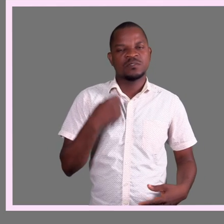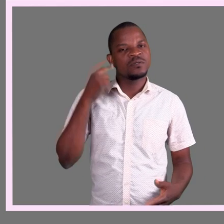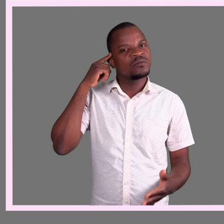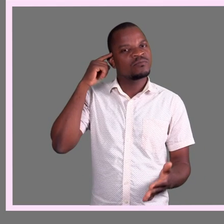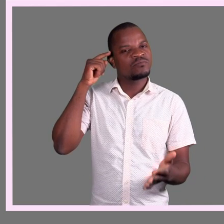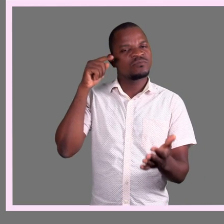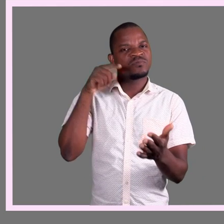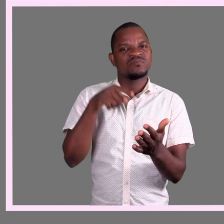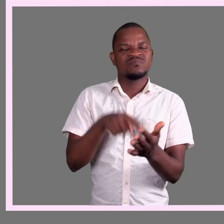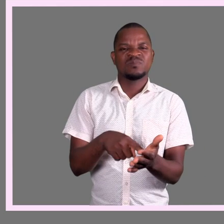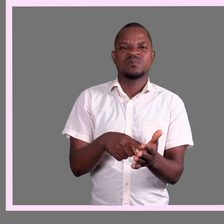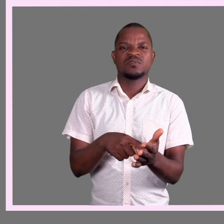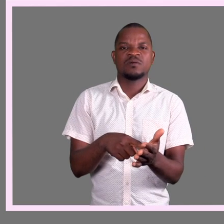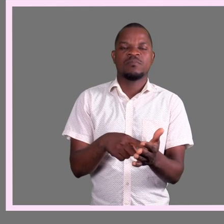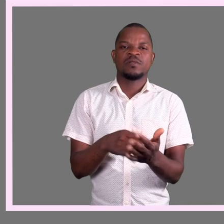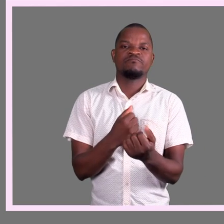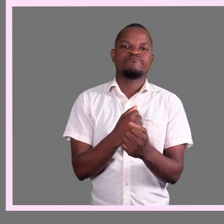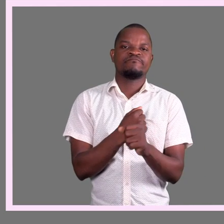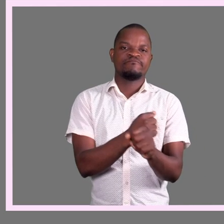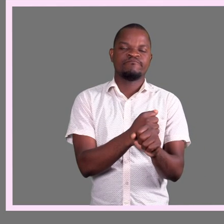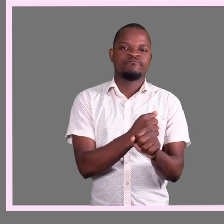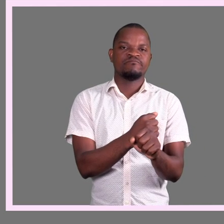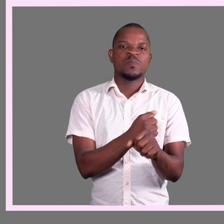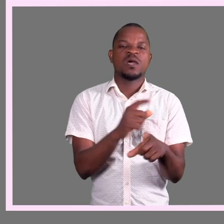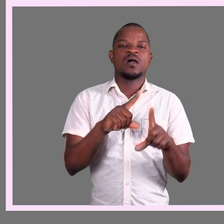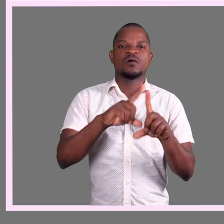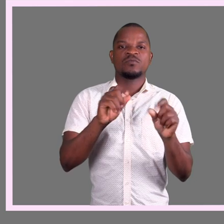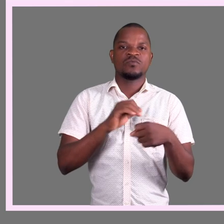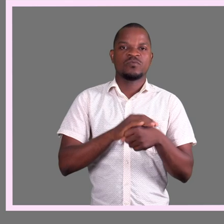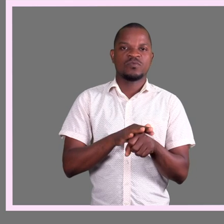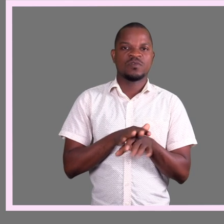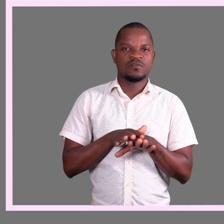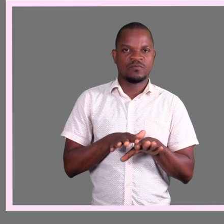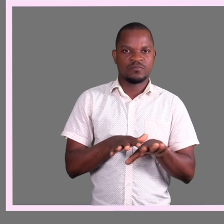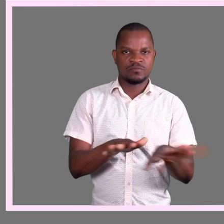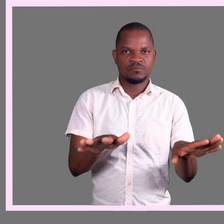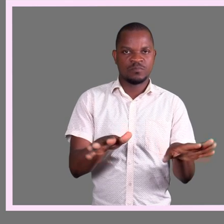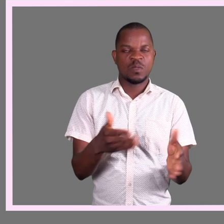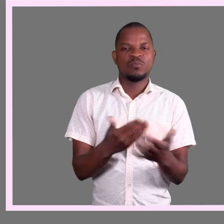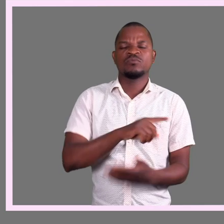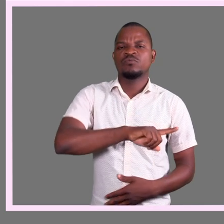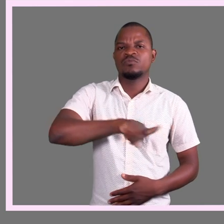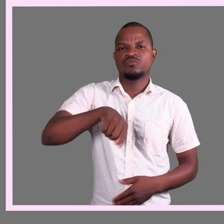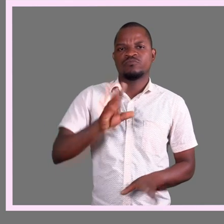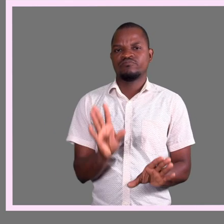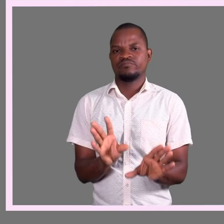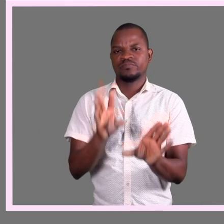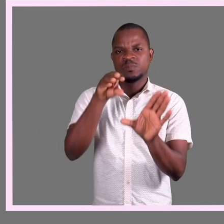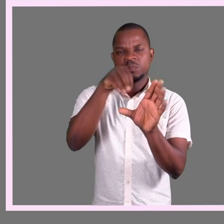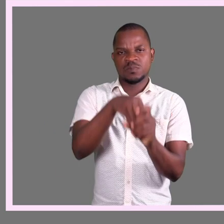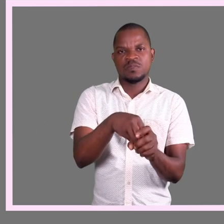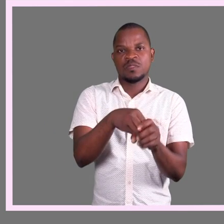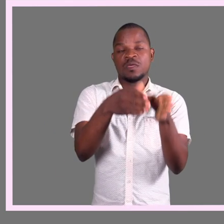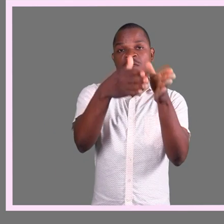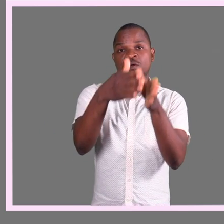Os grupos vulneráveis é prioridade nesta, portanto, projeção para poder fazer face à